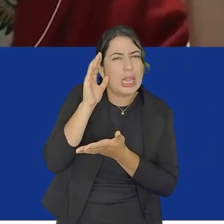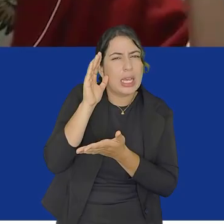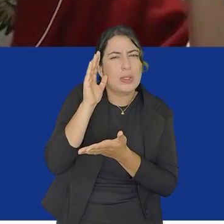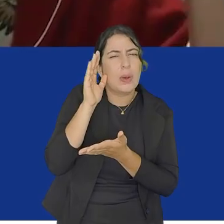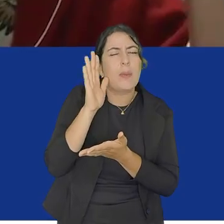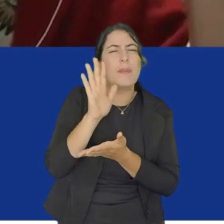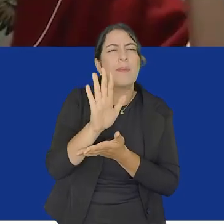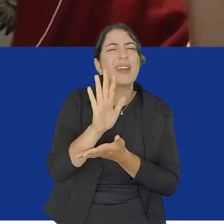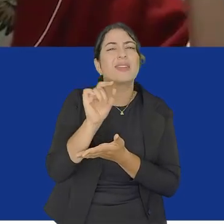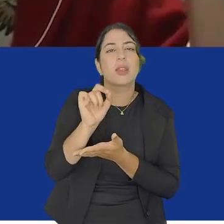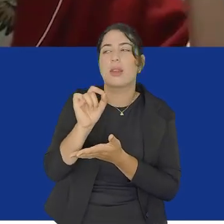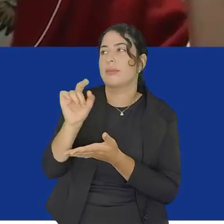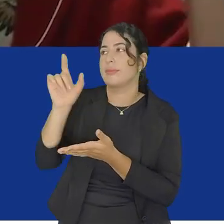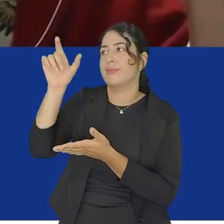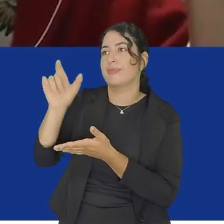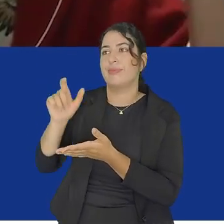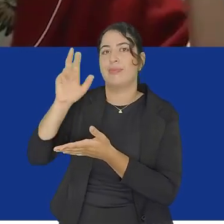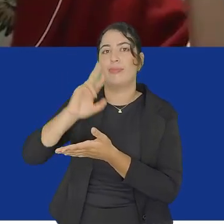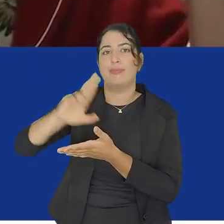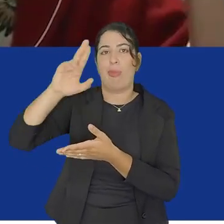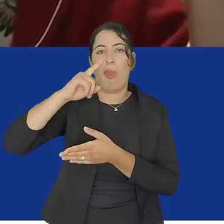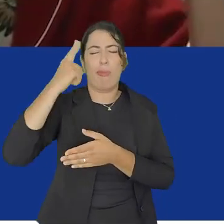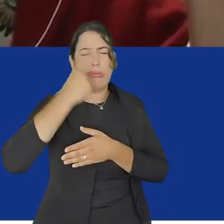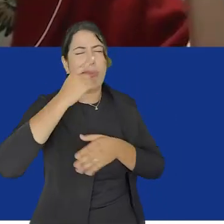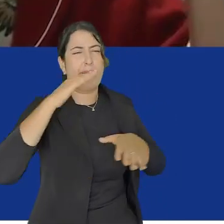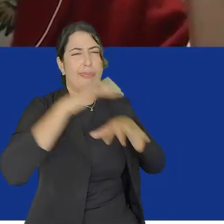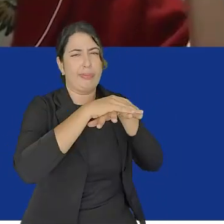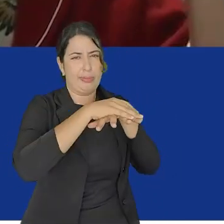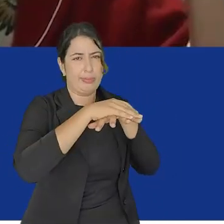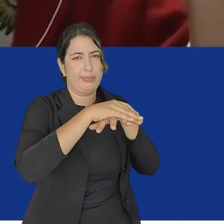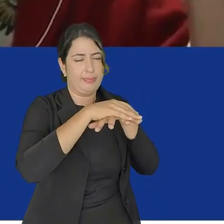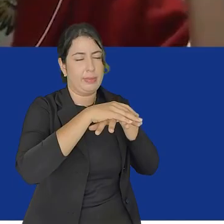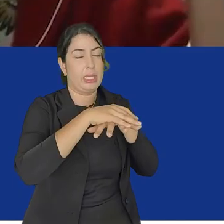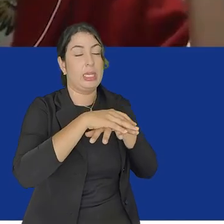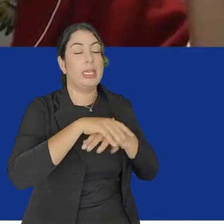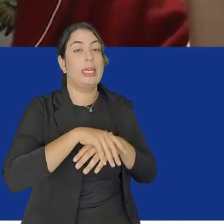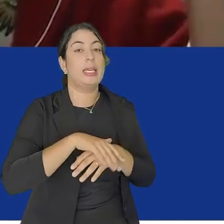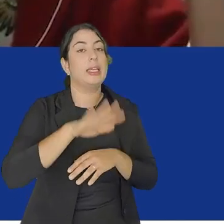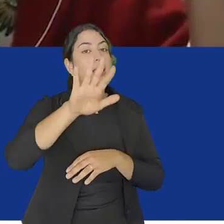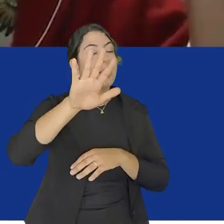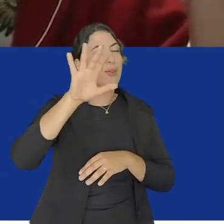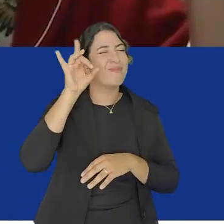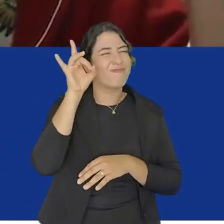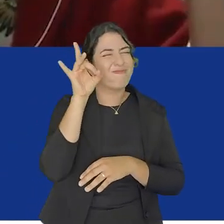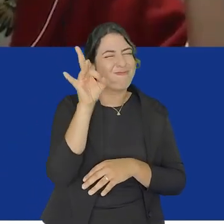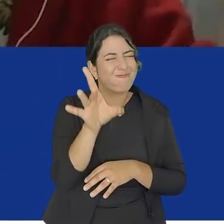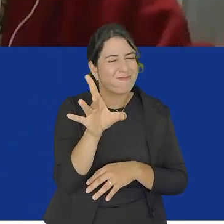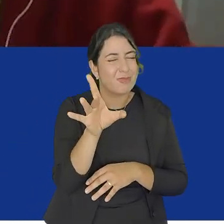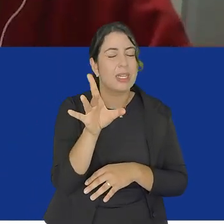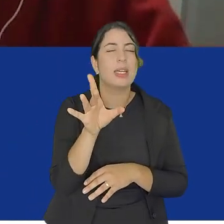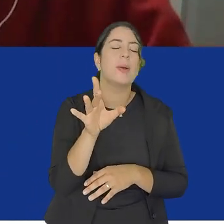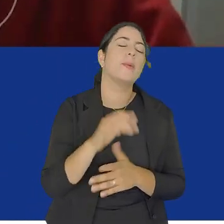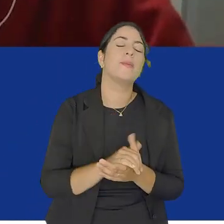por aquele que pratica a situação de constrangimento. E aqui eu quero fazer um destaque em